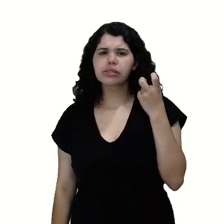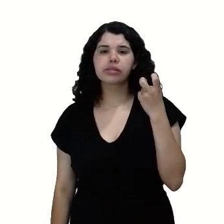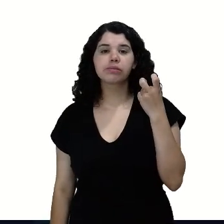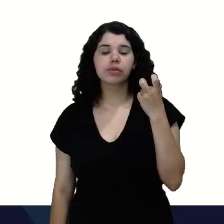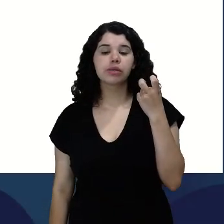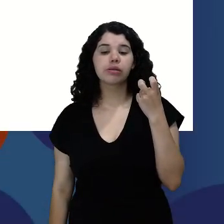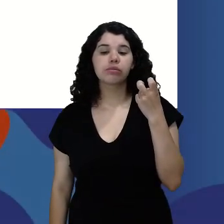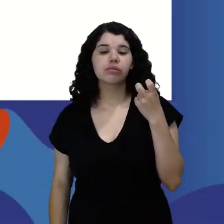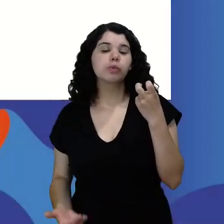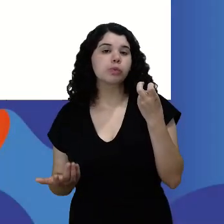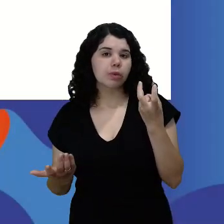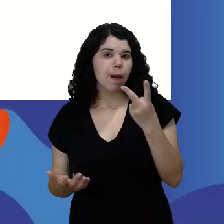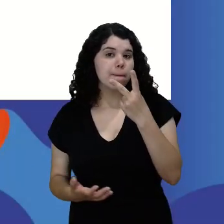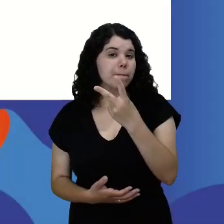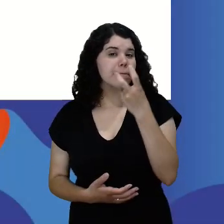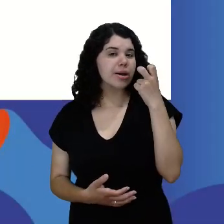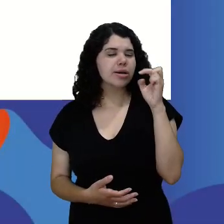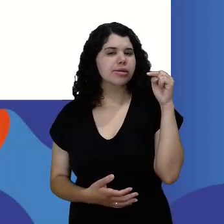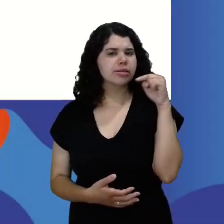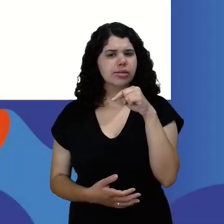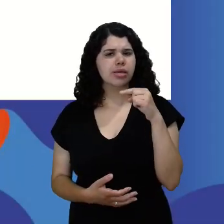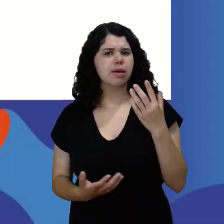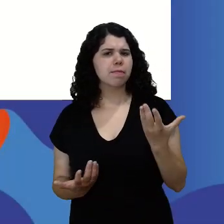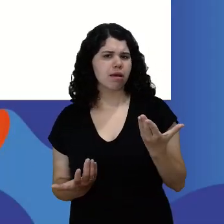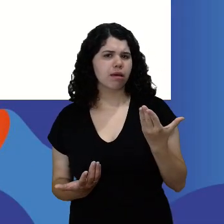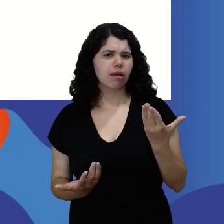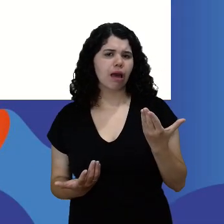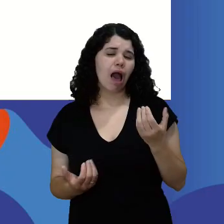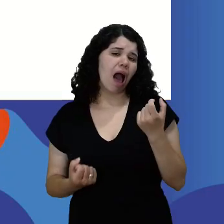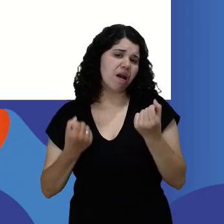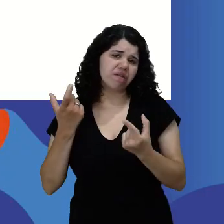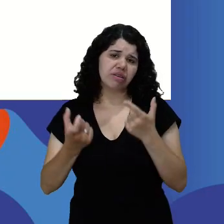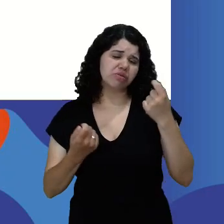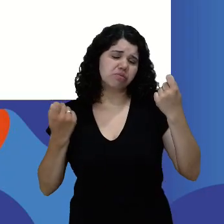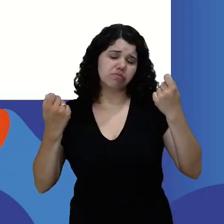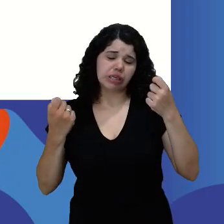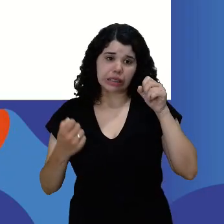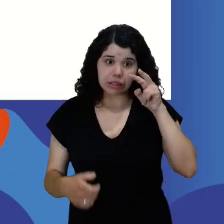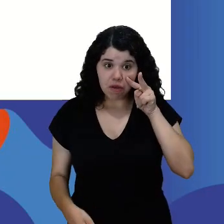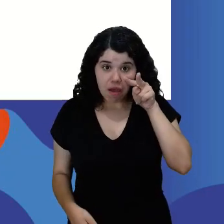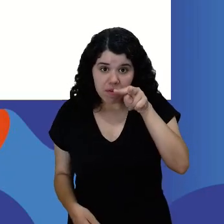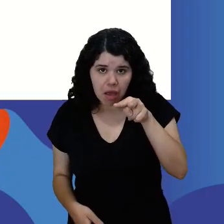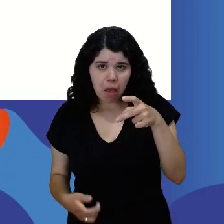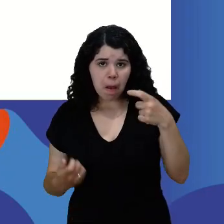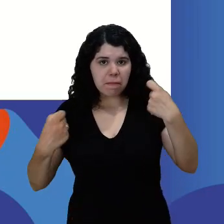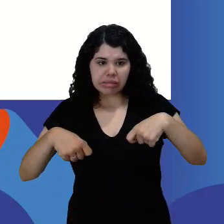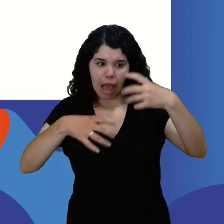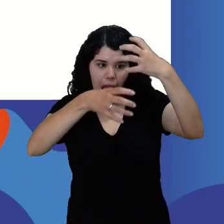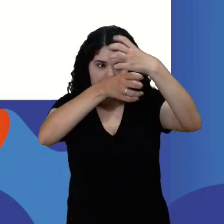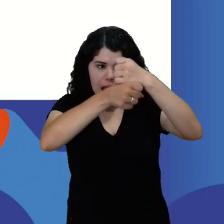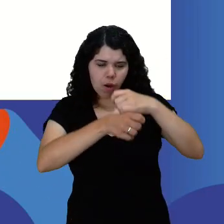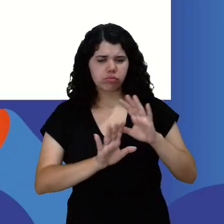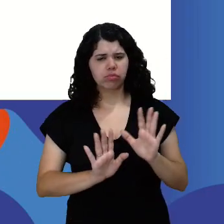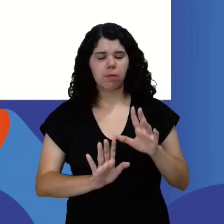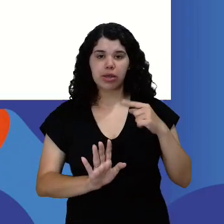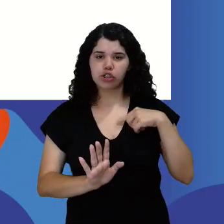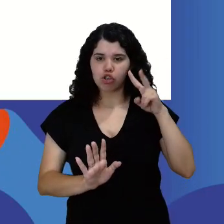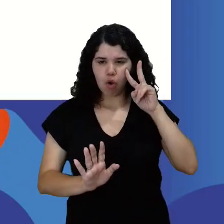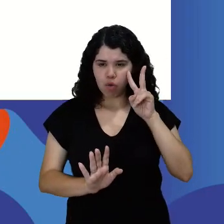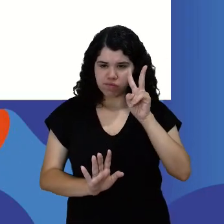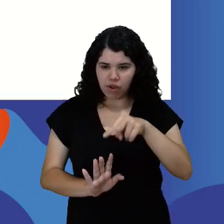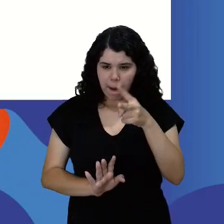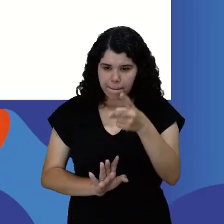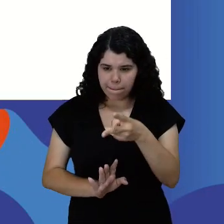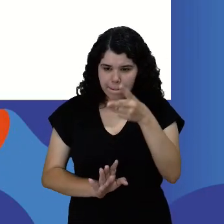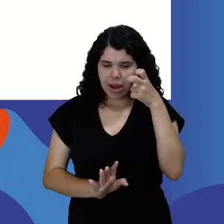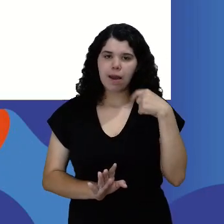é a identificação, então a gente não vai quase em nenhum momento precisar realizar grandes cálculos, mas para identificar a gente precisa